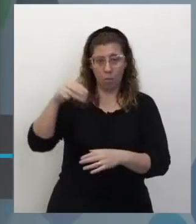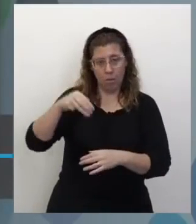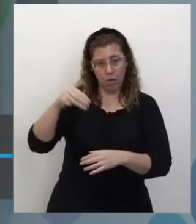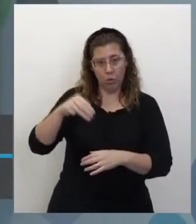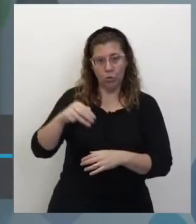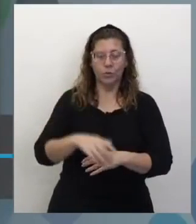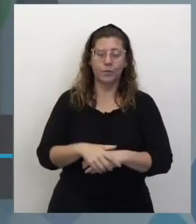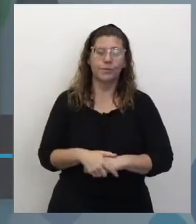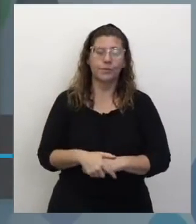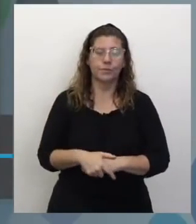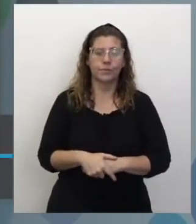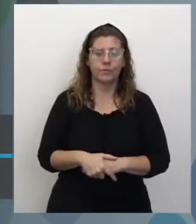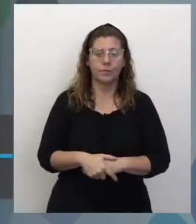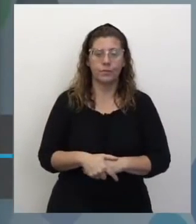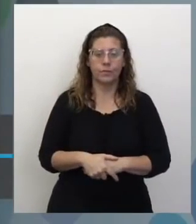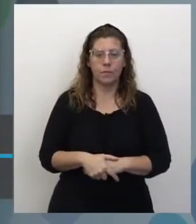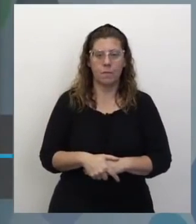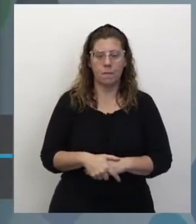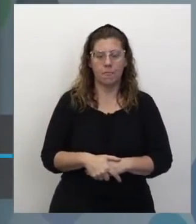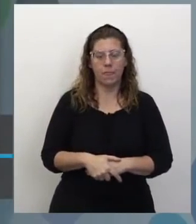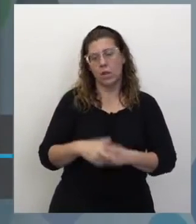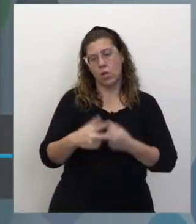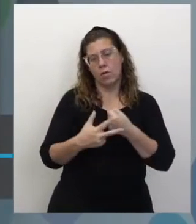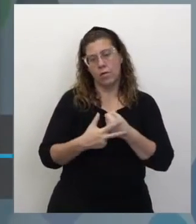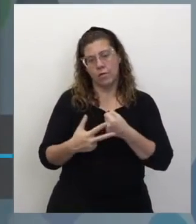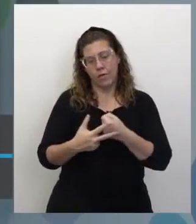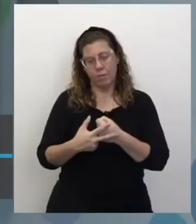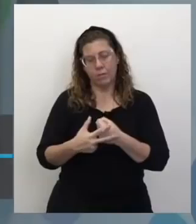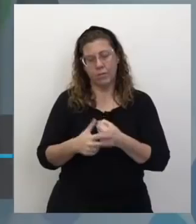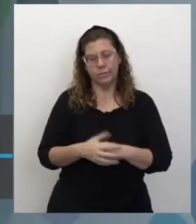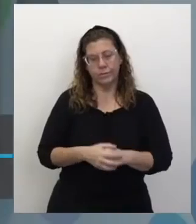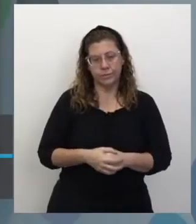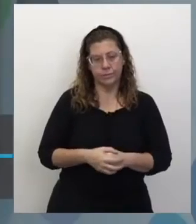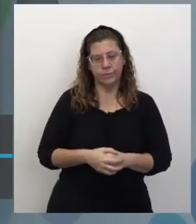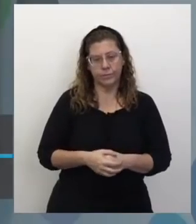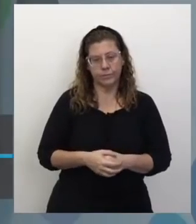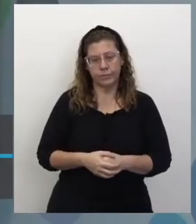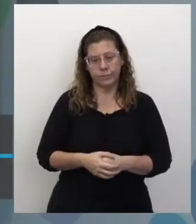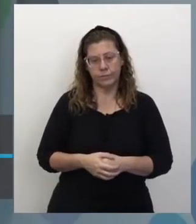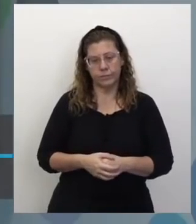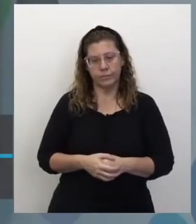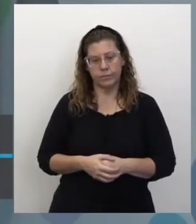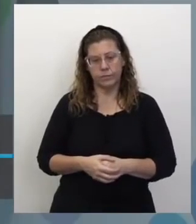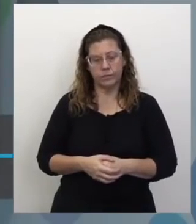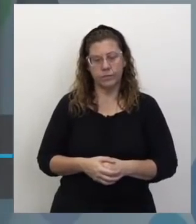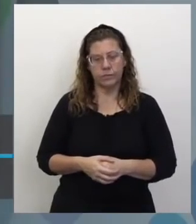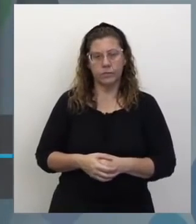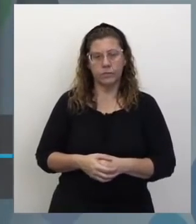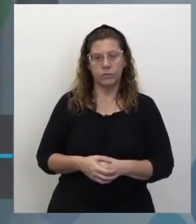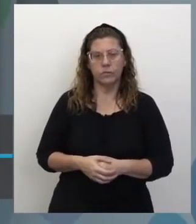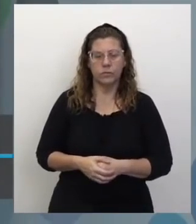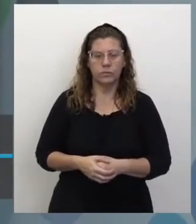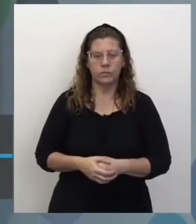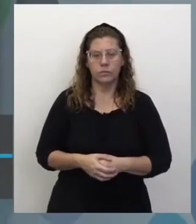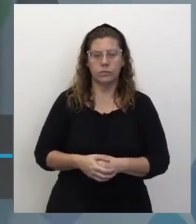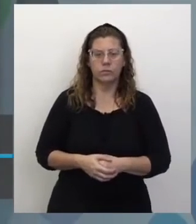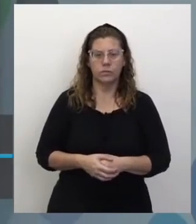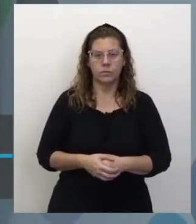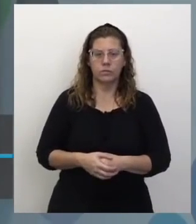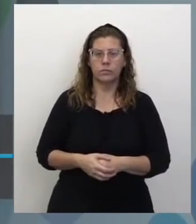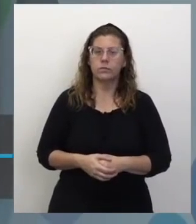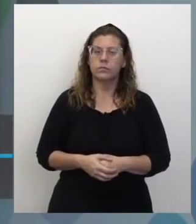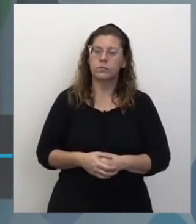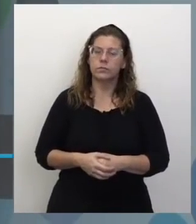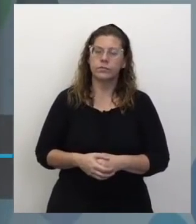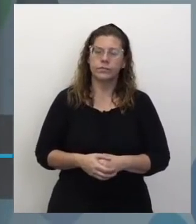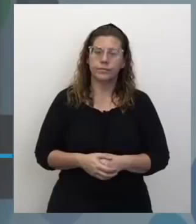para vocês, certo? Então, são os verbos modais. O verbo should a gente usa mais para dar um conselho. Por exemplo, should I stay or should I go? Tem a música e